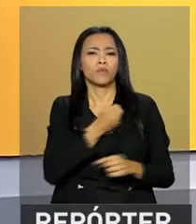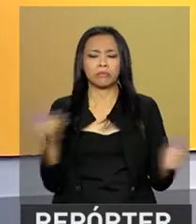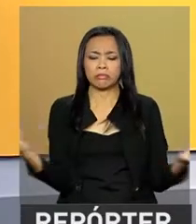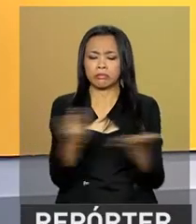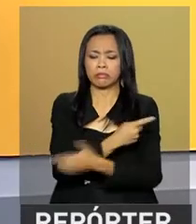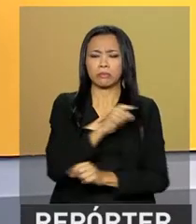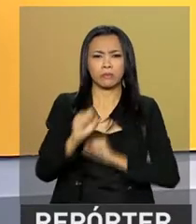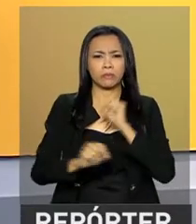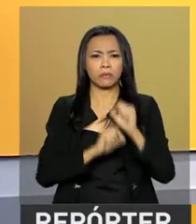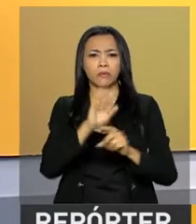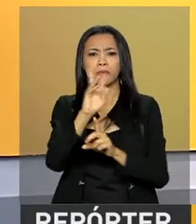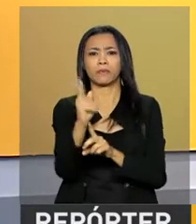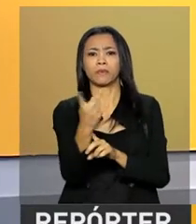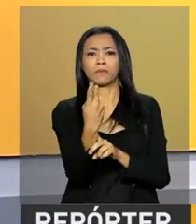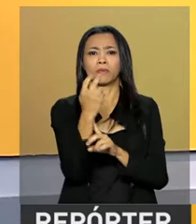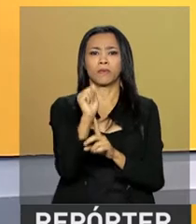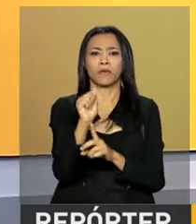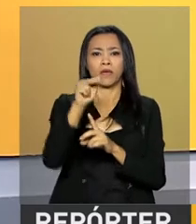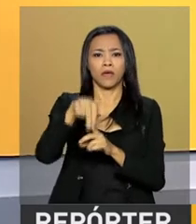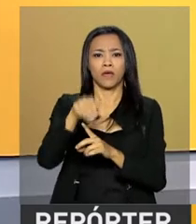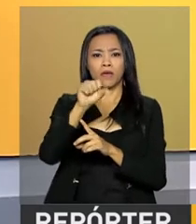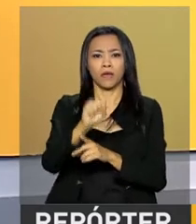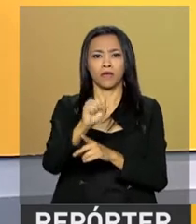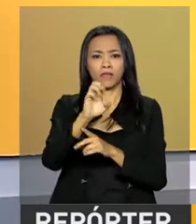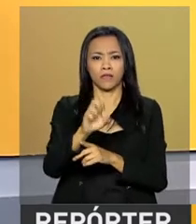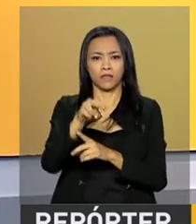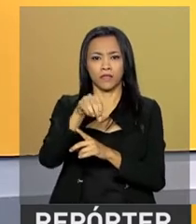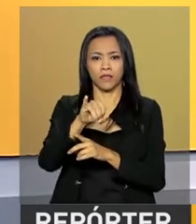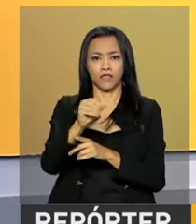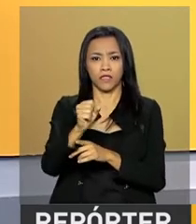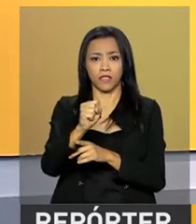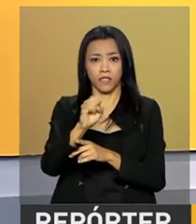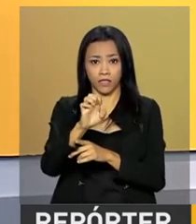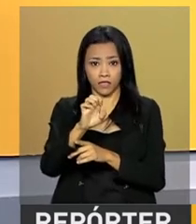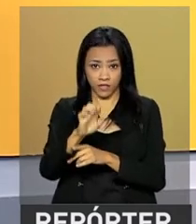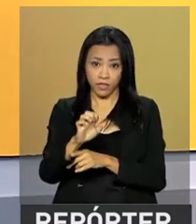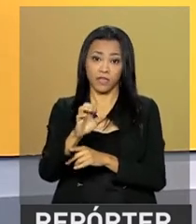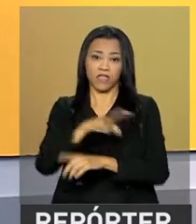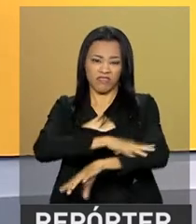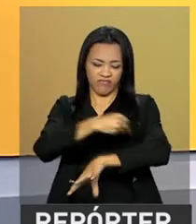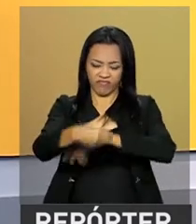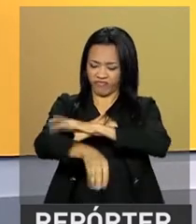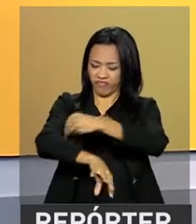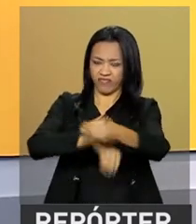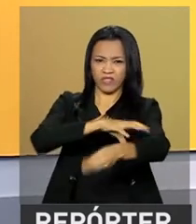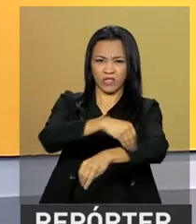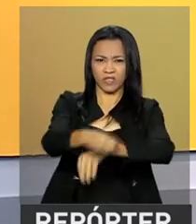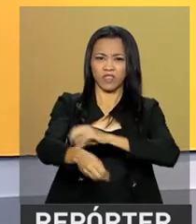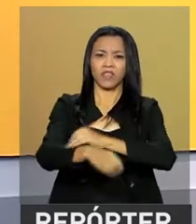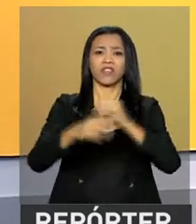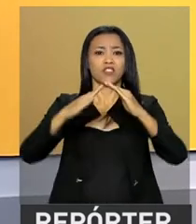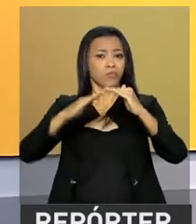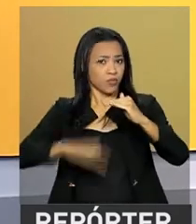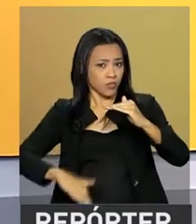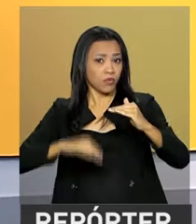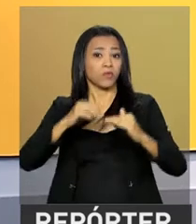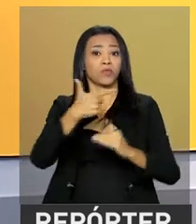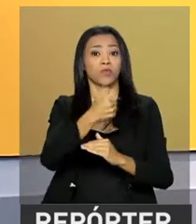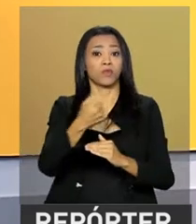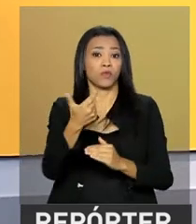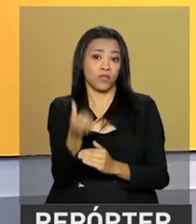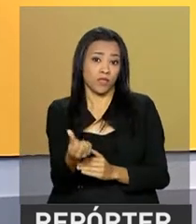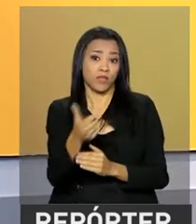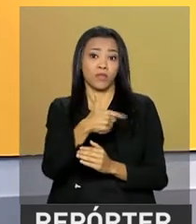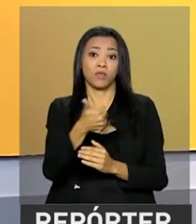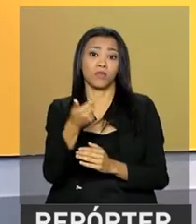no brasil caiu entre 2006 e 2015 mas a doença ainda é considerada um problema de